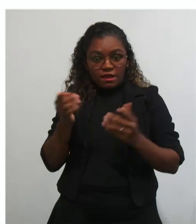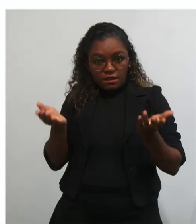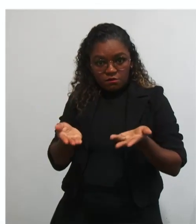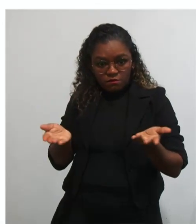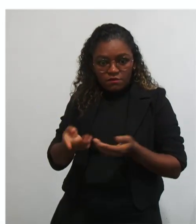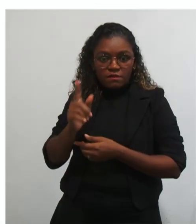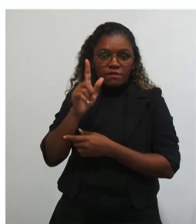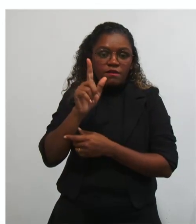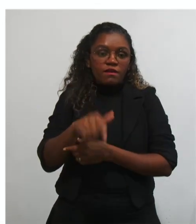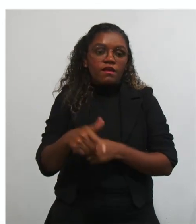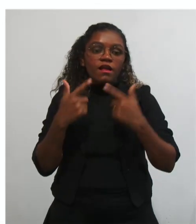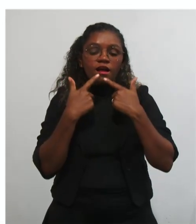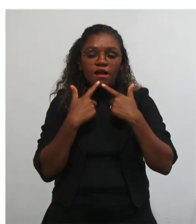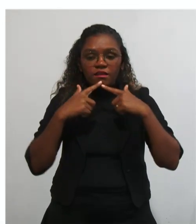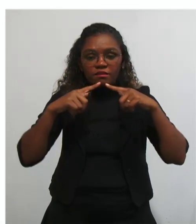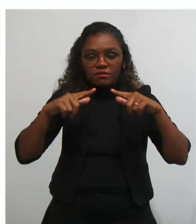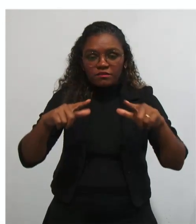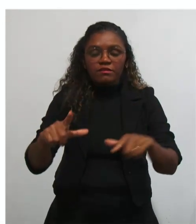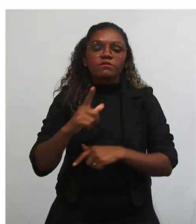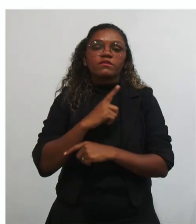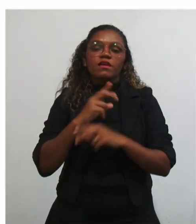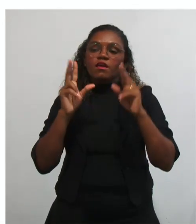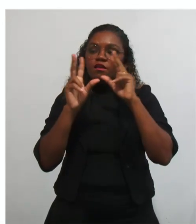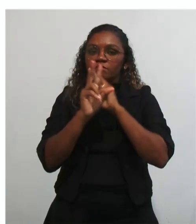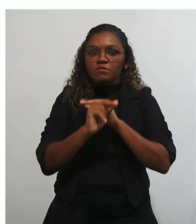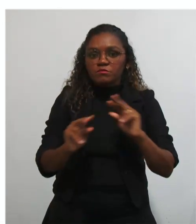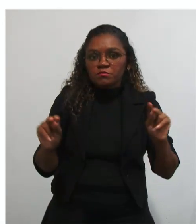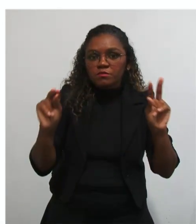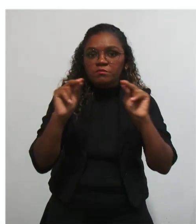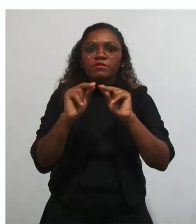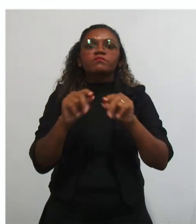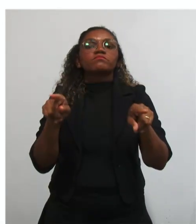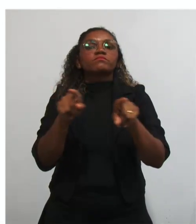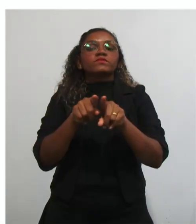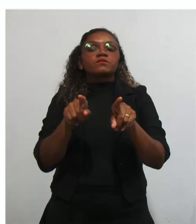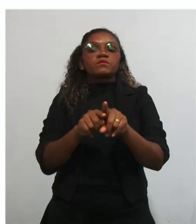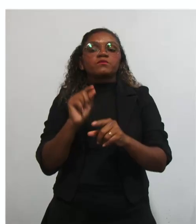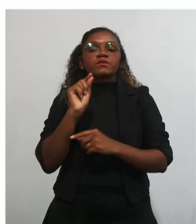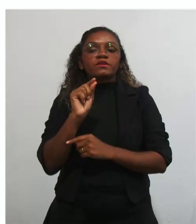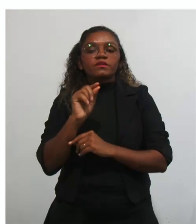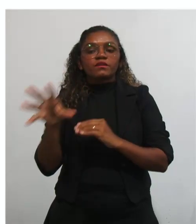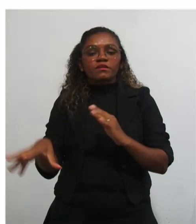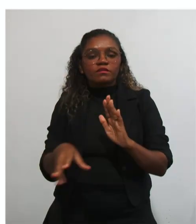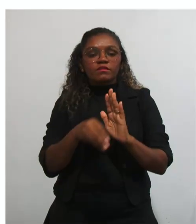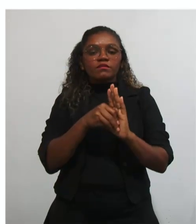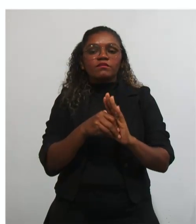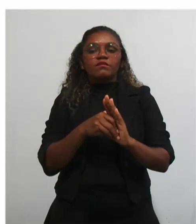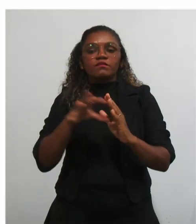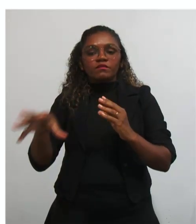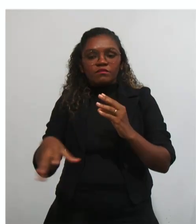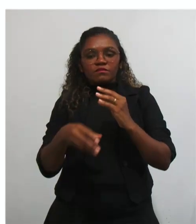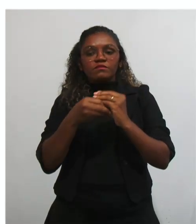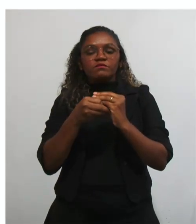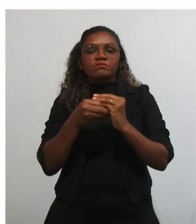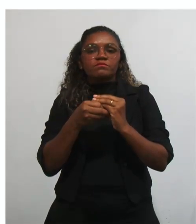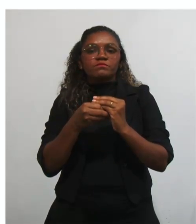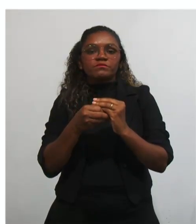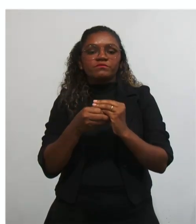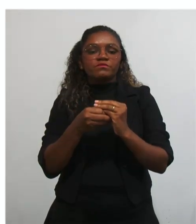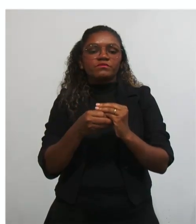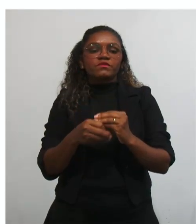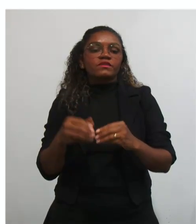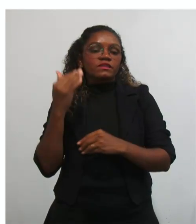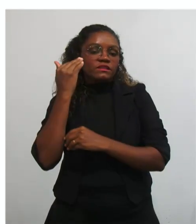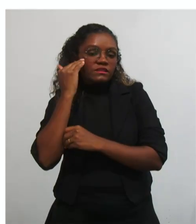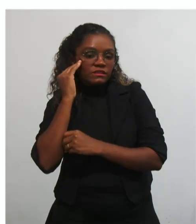a linguagem abrange tanto o verbal, e aqui nós temos um acréscimo, como o não verbal. E aí